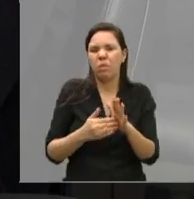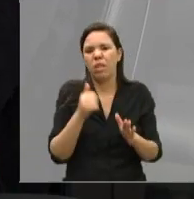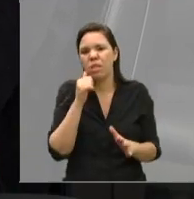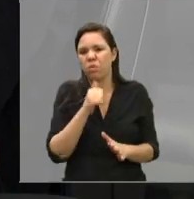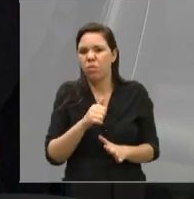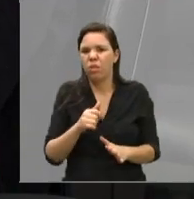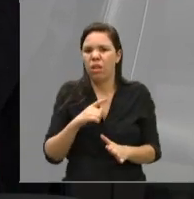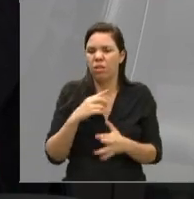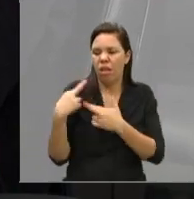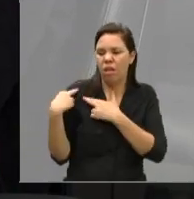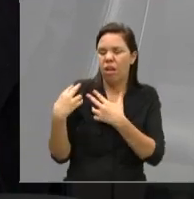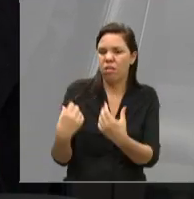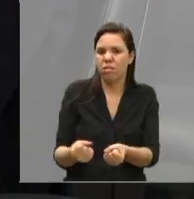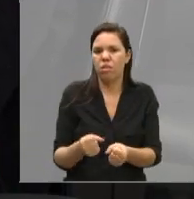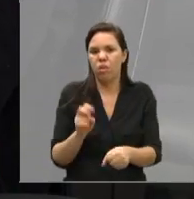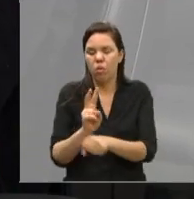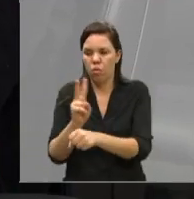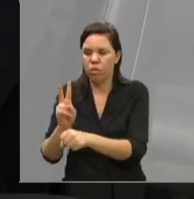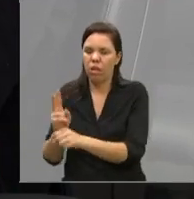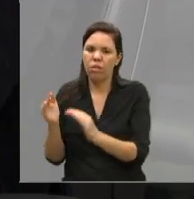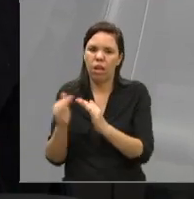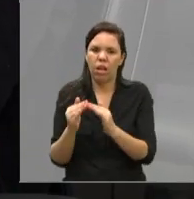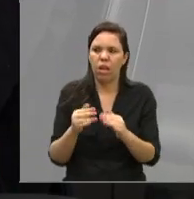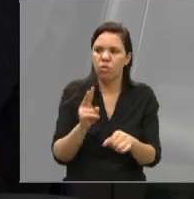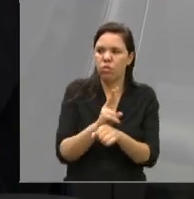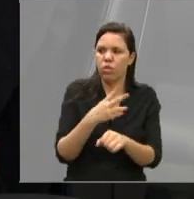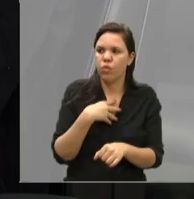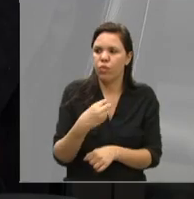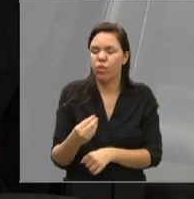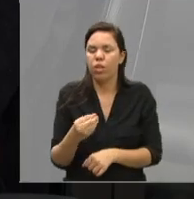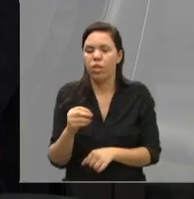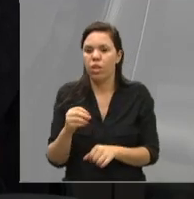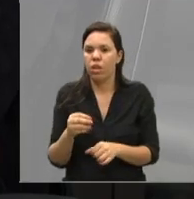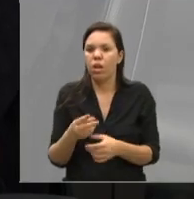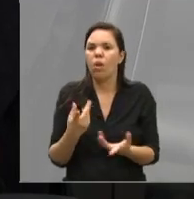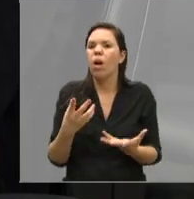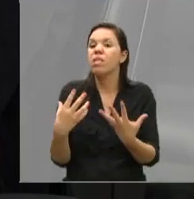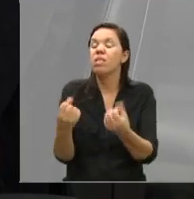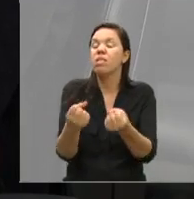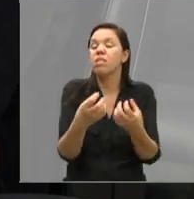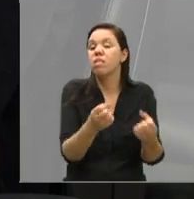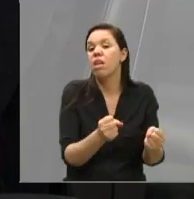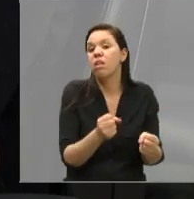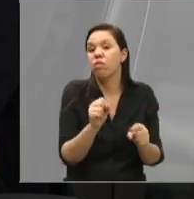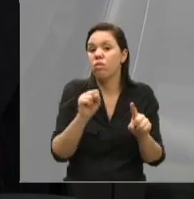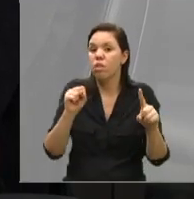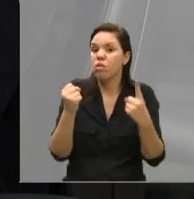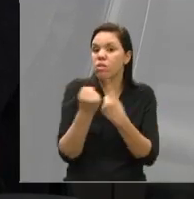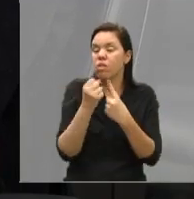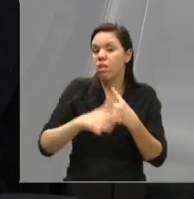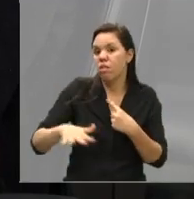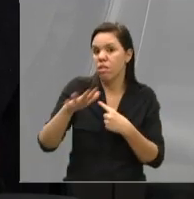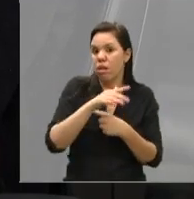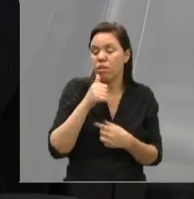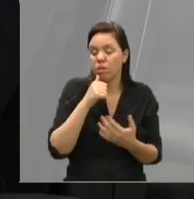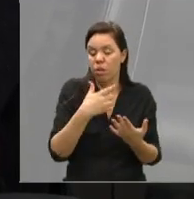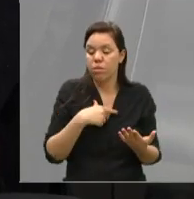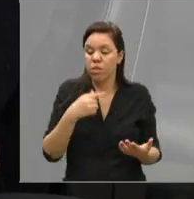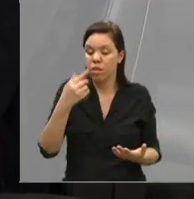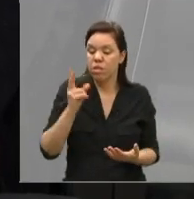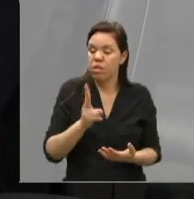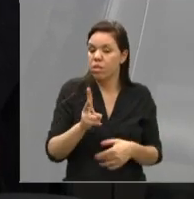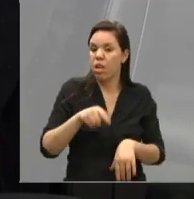da responsabilidade do cuidado da casa, dos filhos, seja o olhar que a sociedade tem com a mulher. Então, nós temos que todo o tempo provar que nós